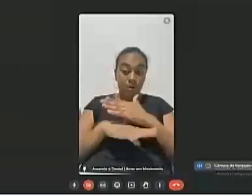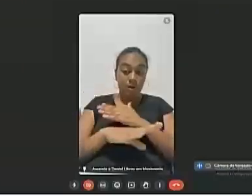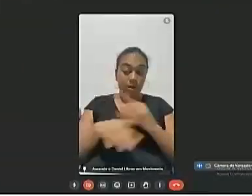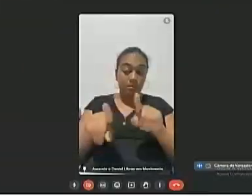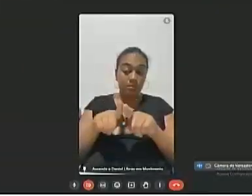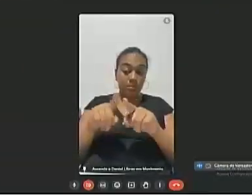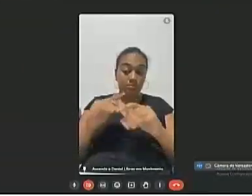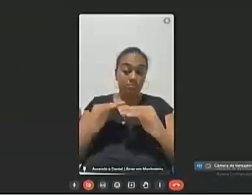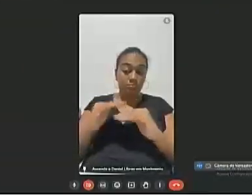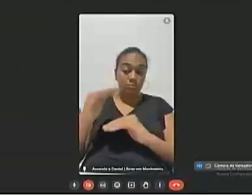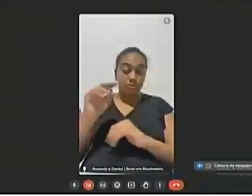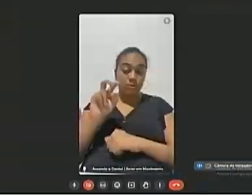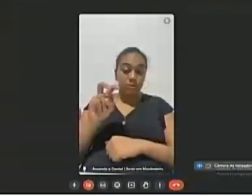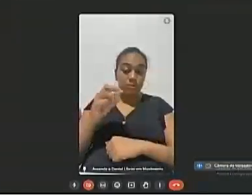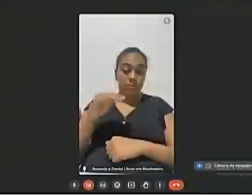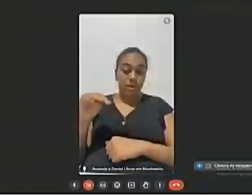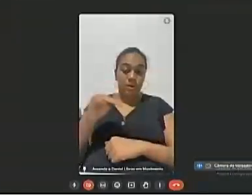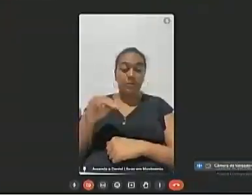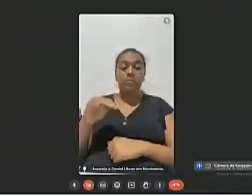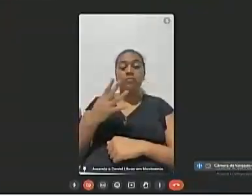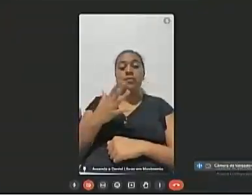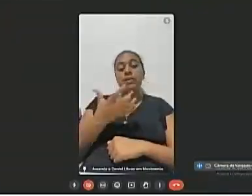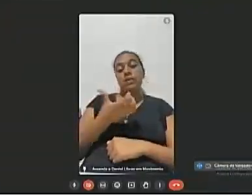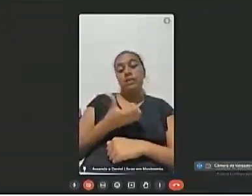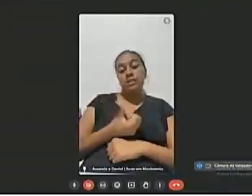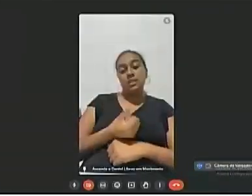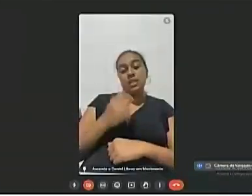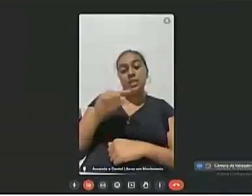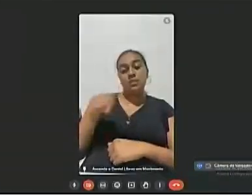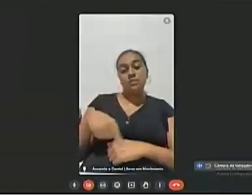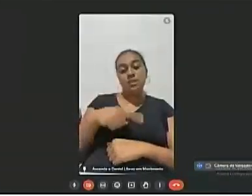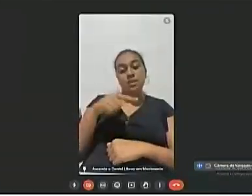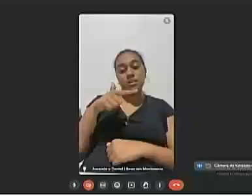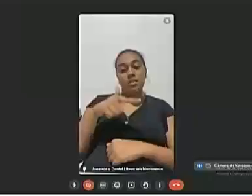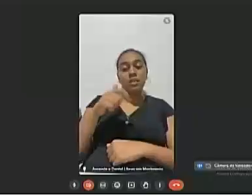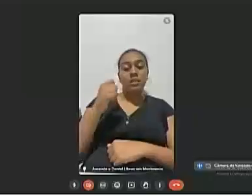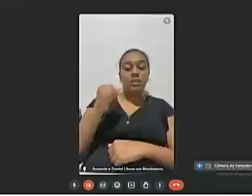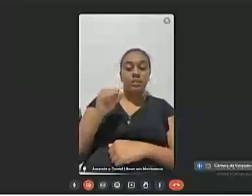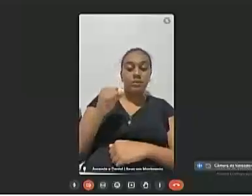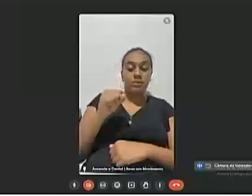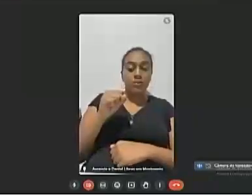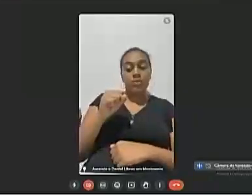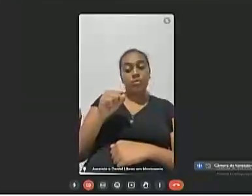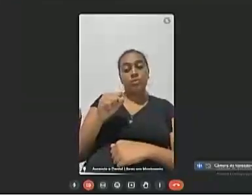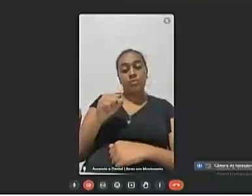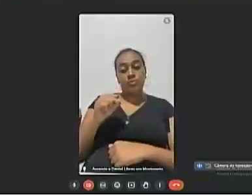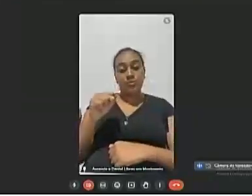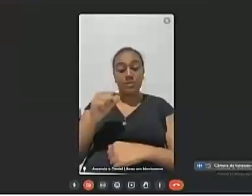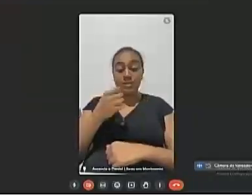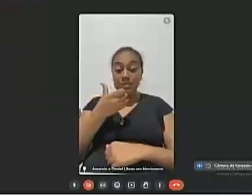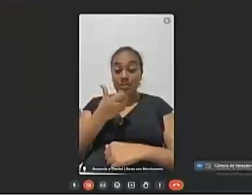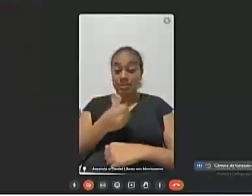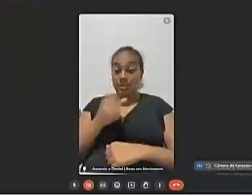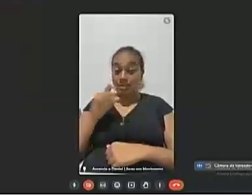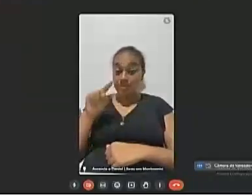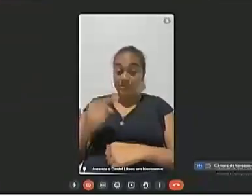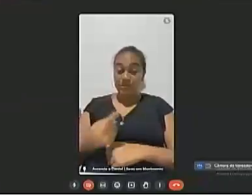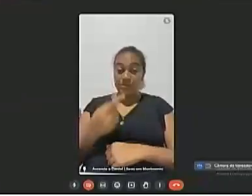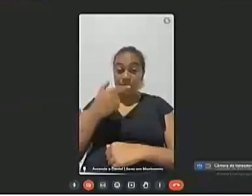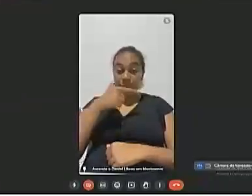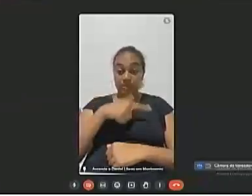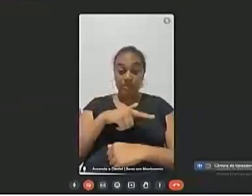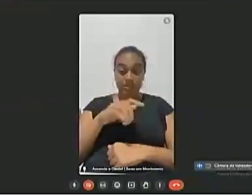de 5,5 metros, seria de 6,78 quilômetros cúbicos, ou 6.700 hectômetros